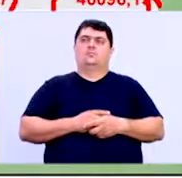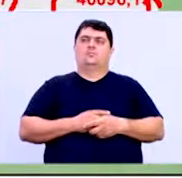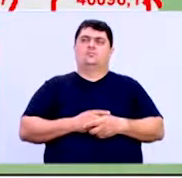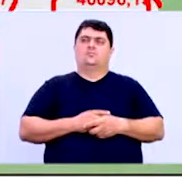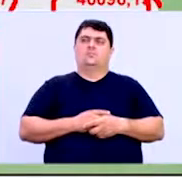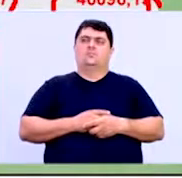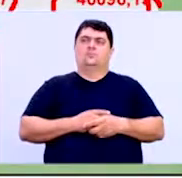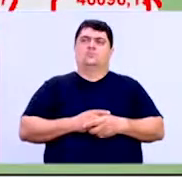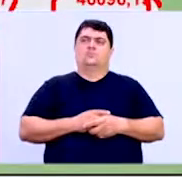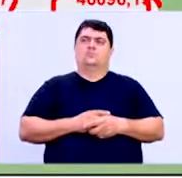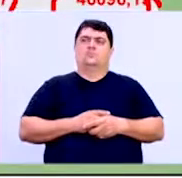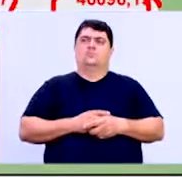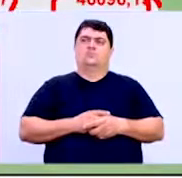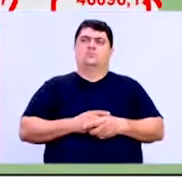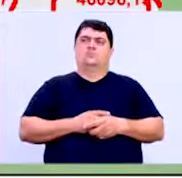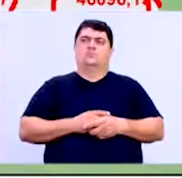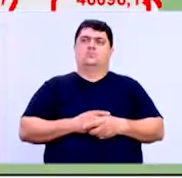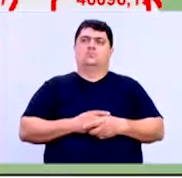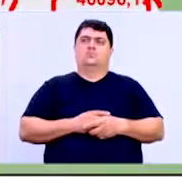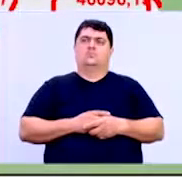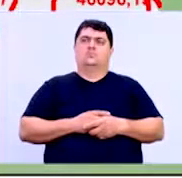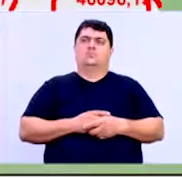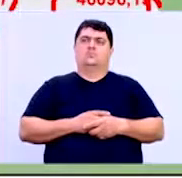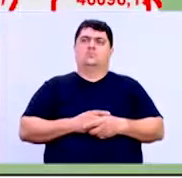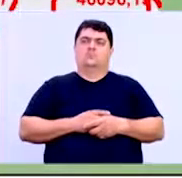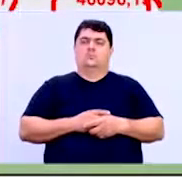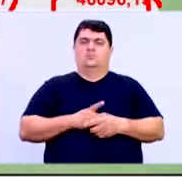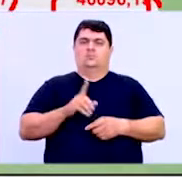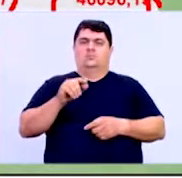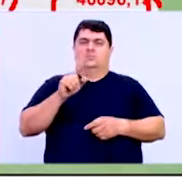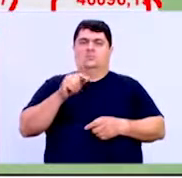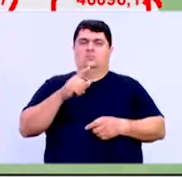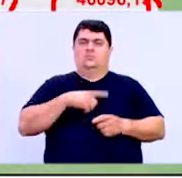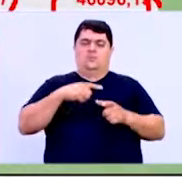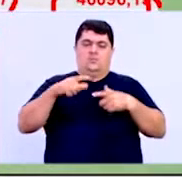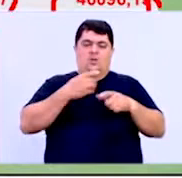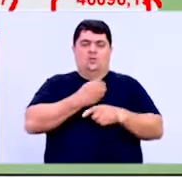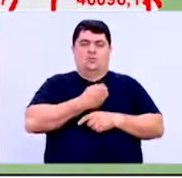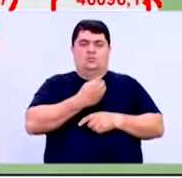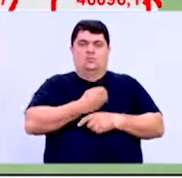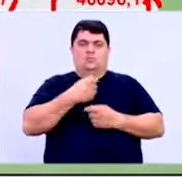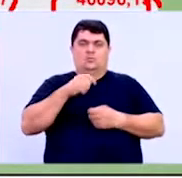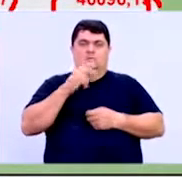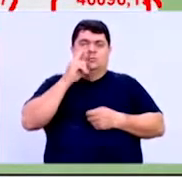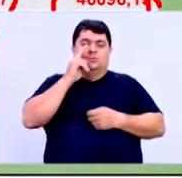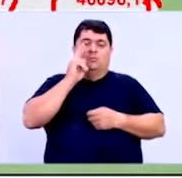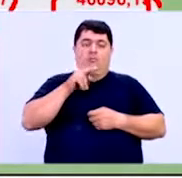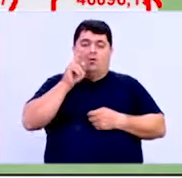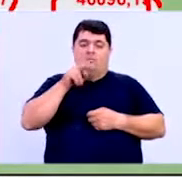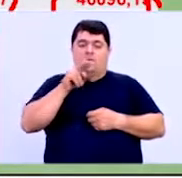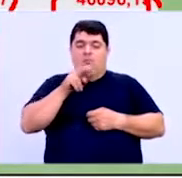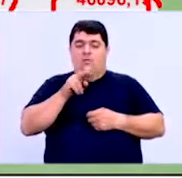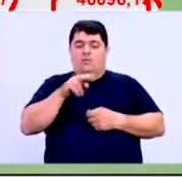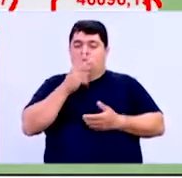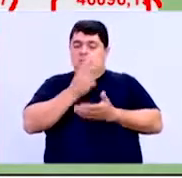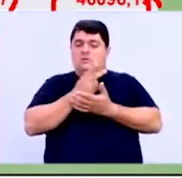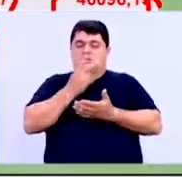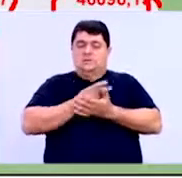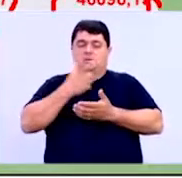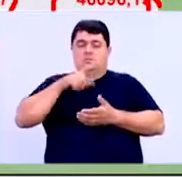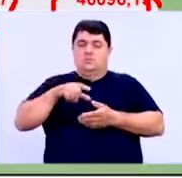aqui de novo. Mas é assim mesmo, viu, pessoal? Quando trabalha com números, precisamos revisar, precisamos ter